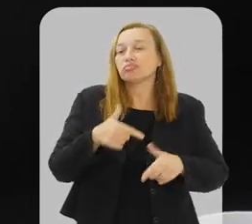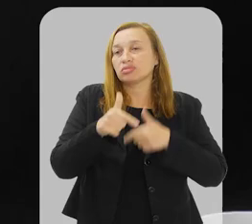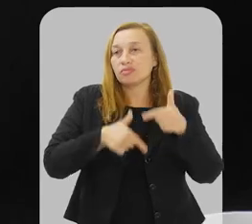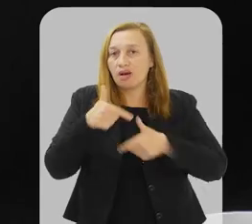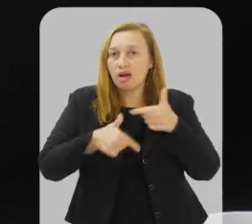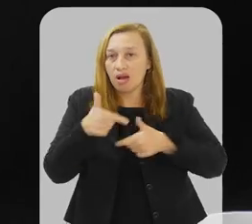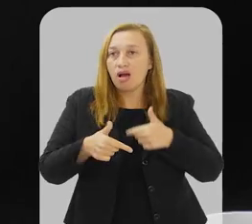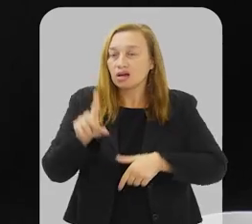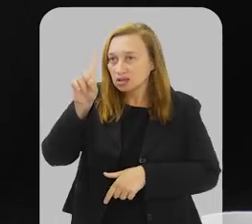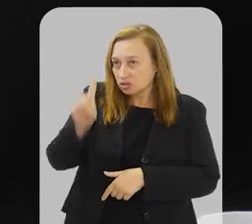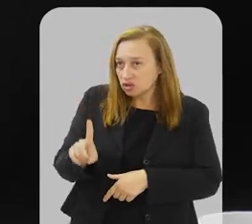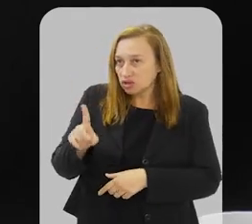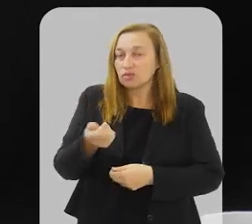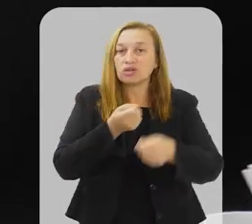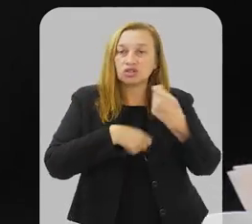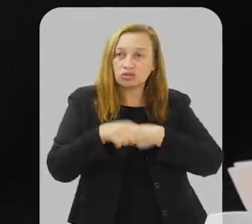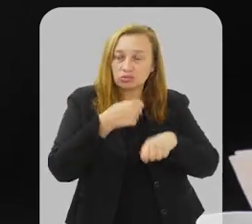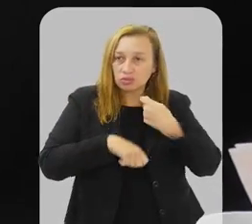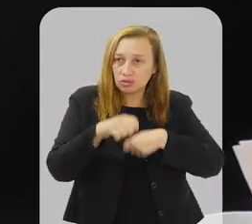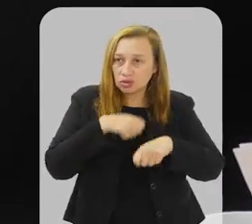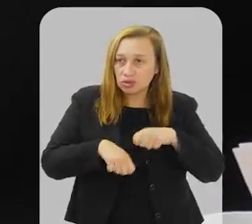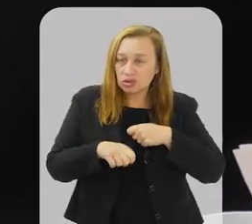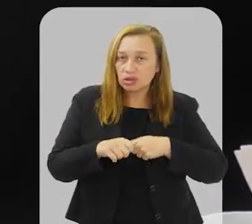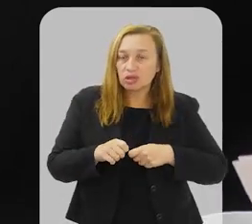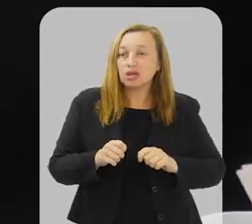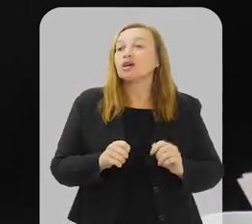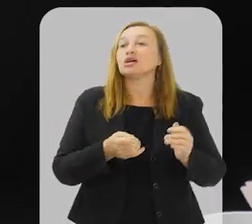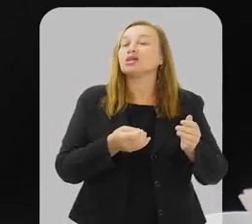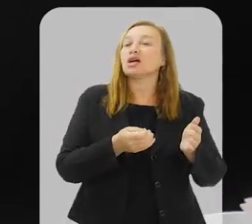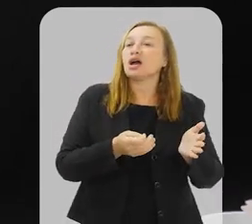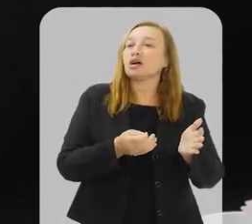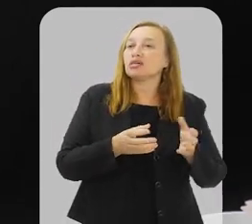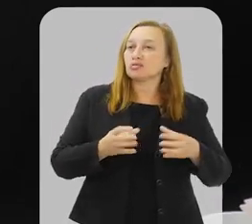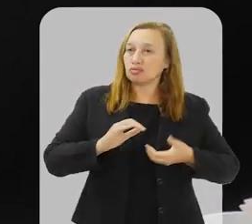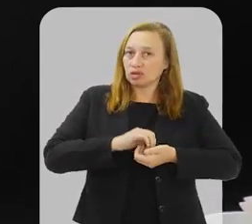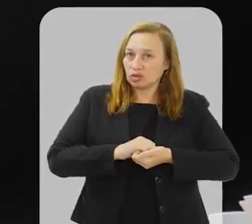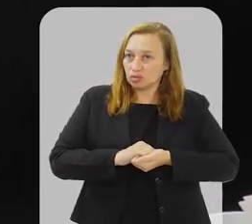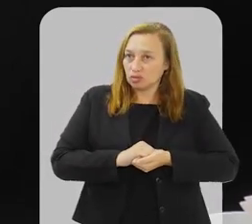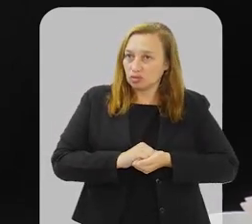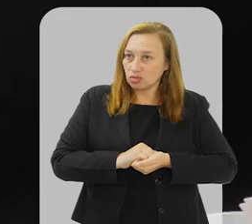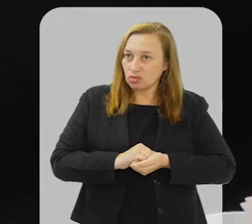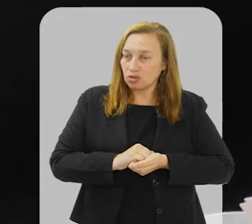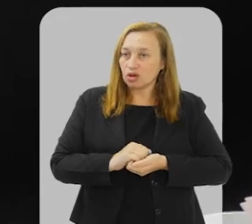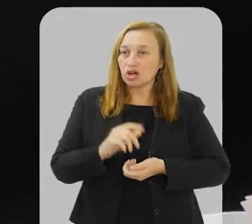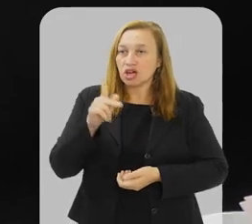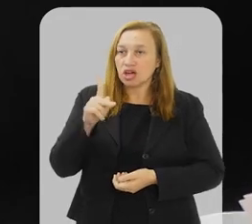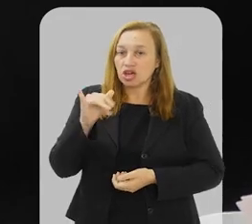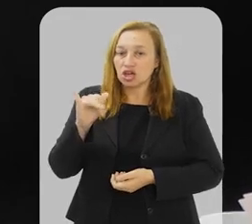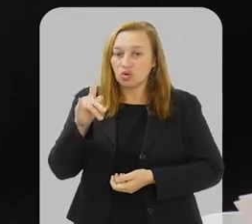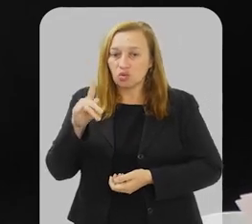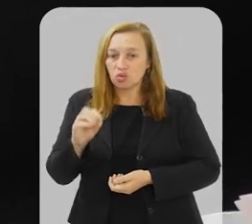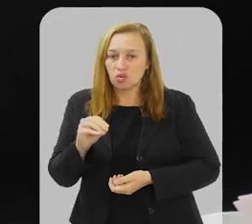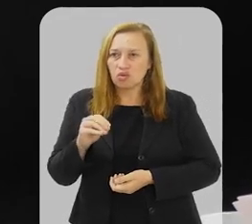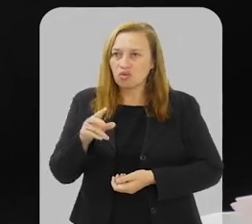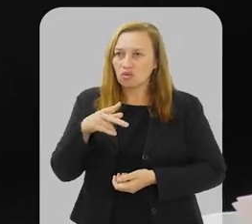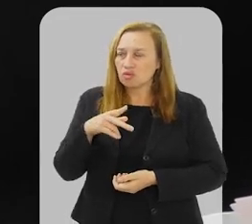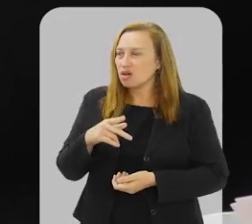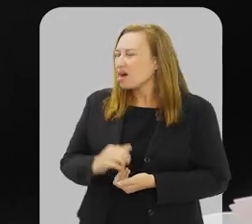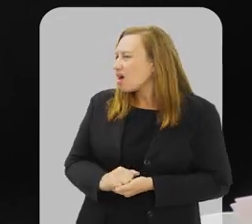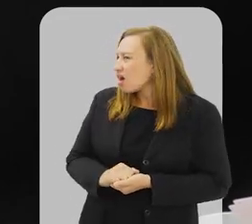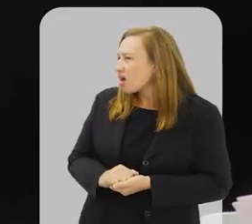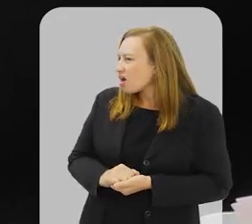eh eh tem um diretor administrativo na escola Vereador o Kiko eh e o Kiko chegou uma vez para mim mar você acha que